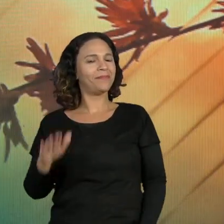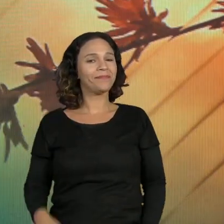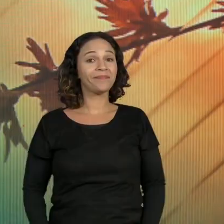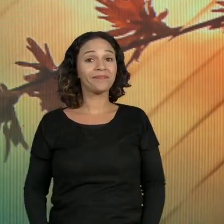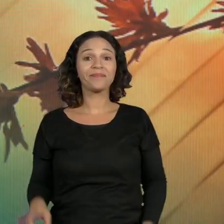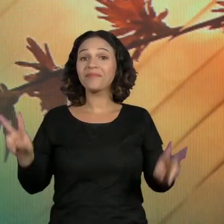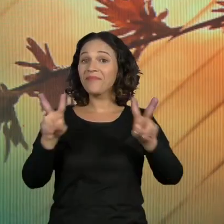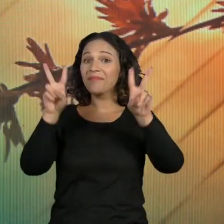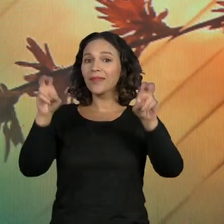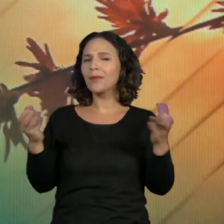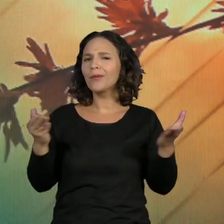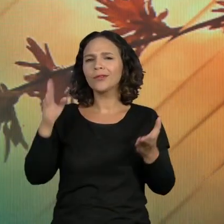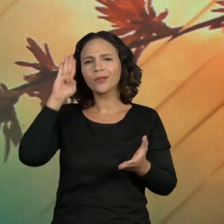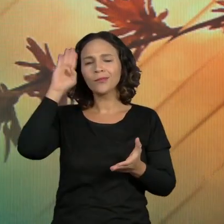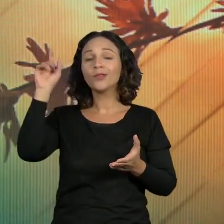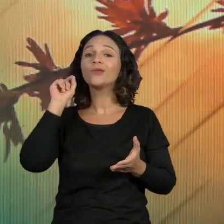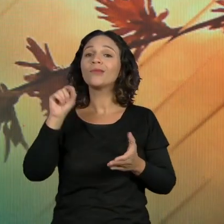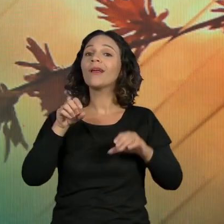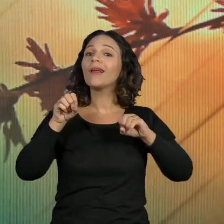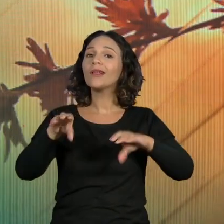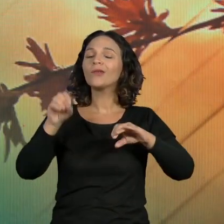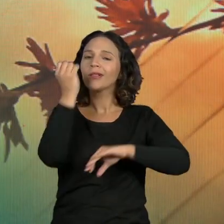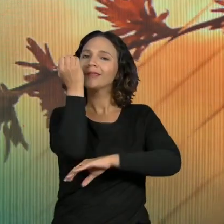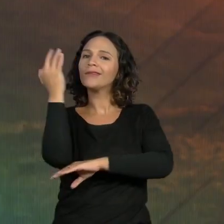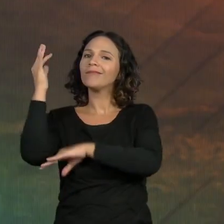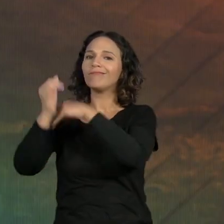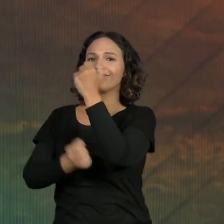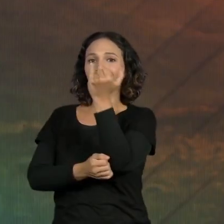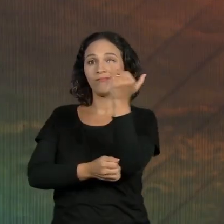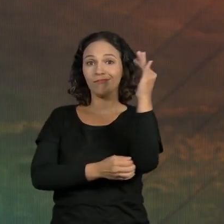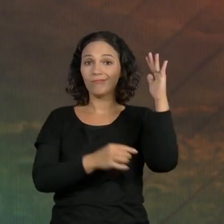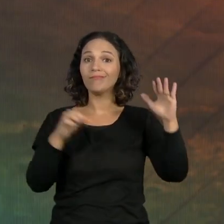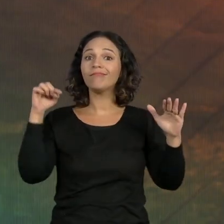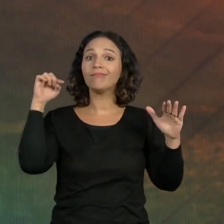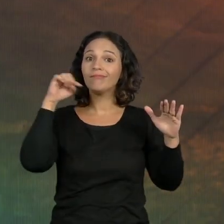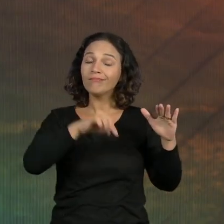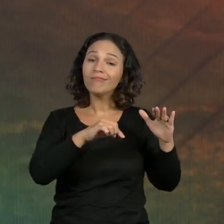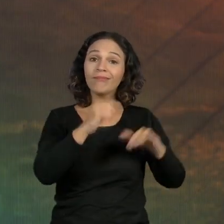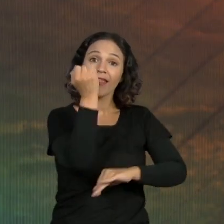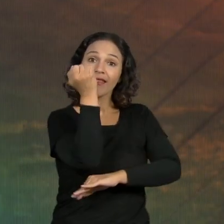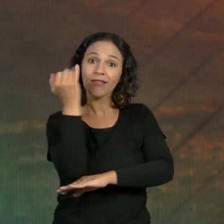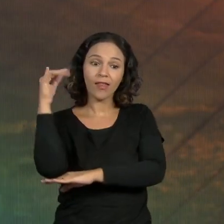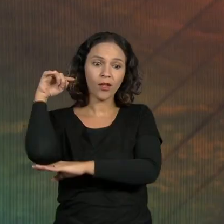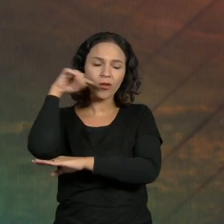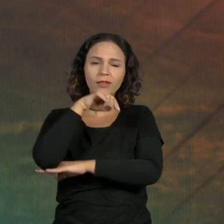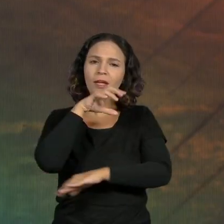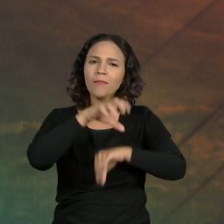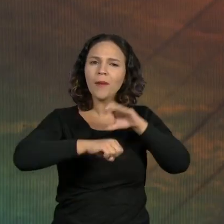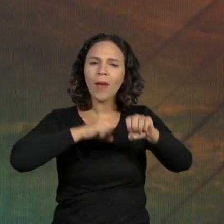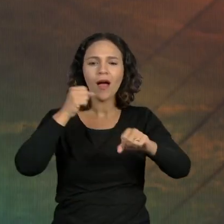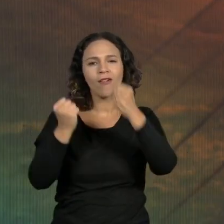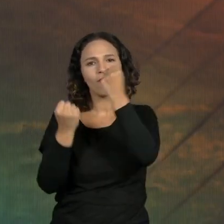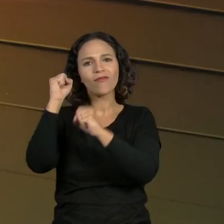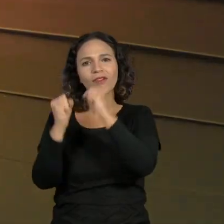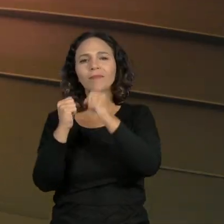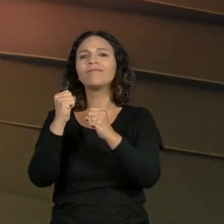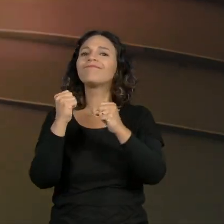temas principais: educação ambiental, a natureza como fonte de produtos de beleza e uma volta ao